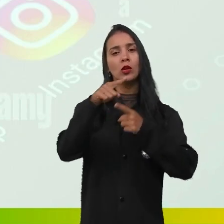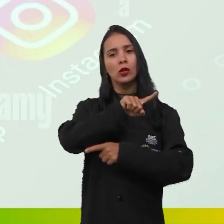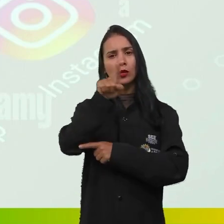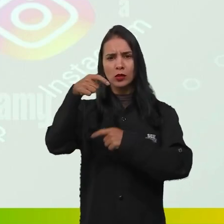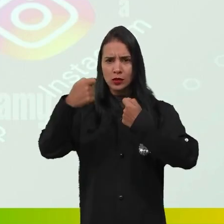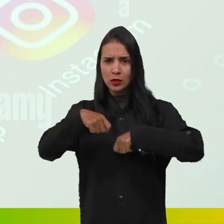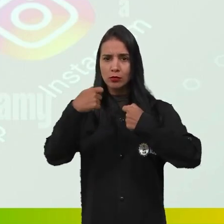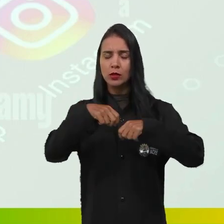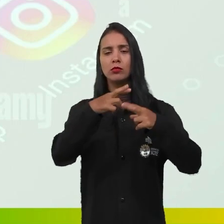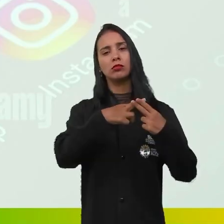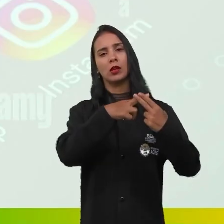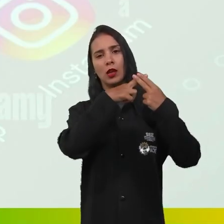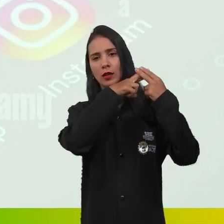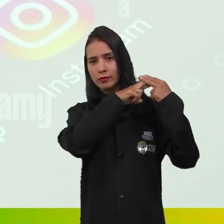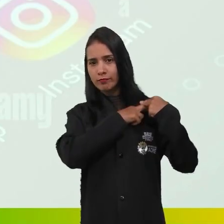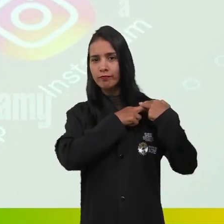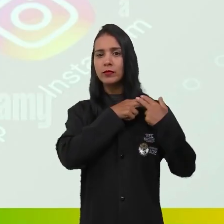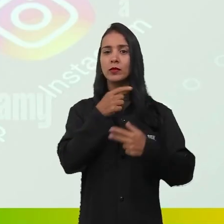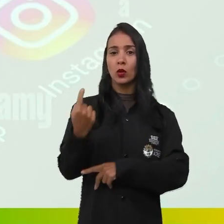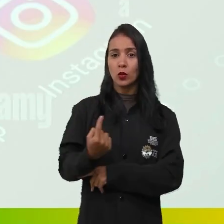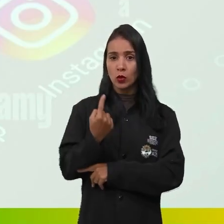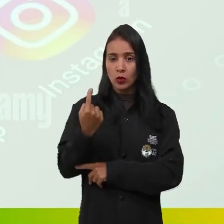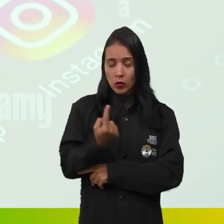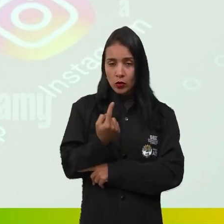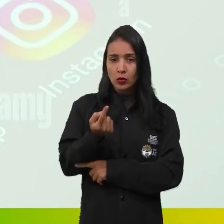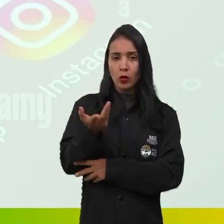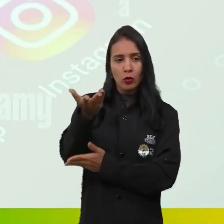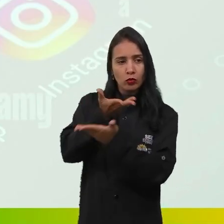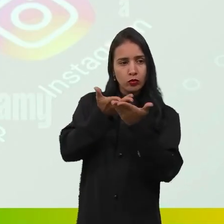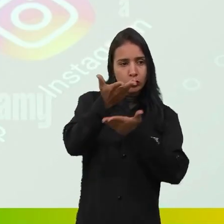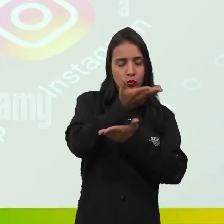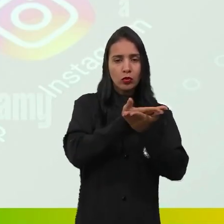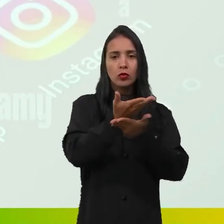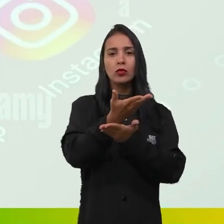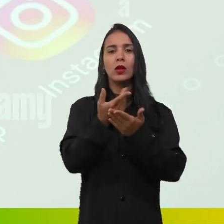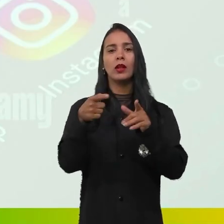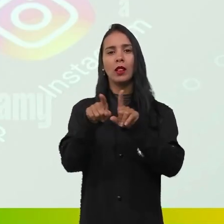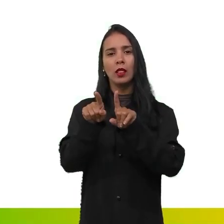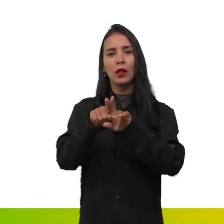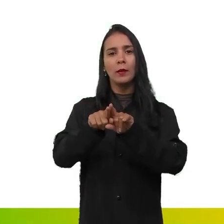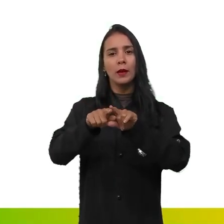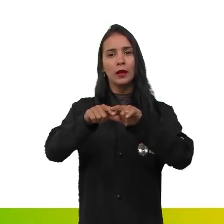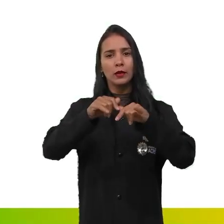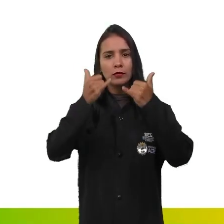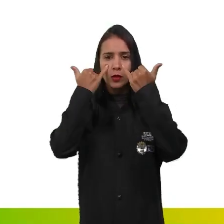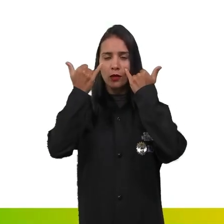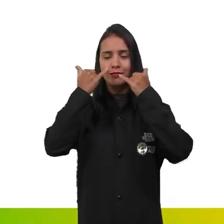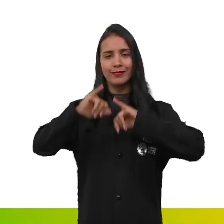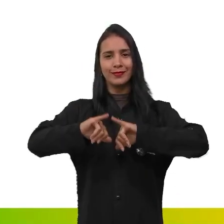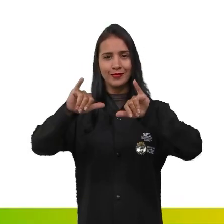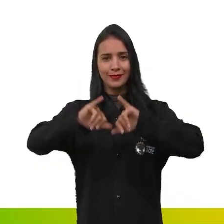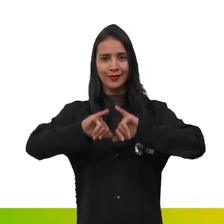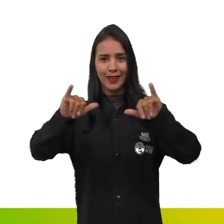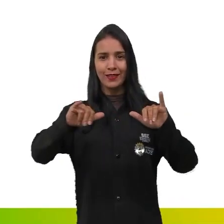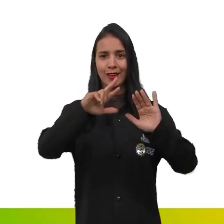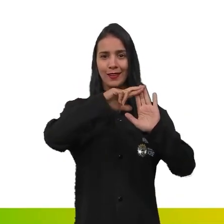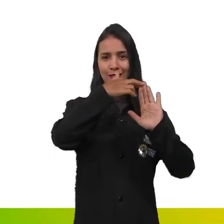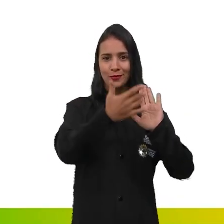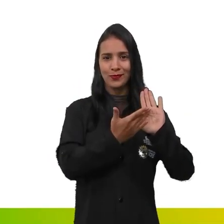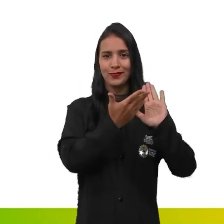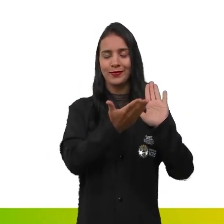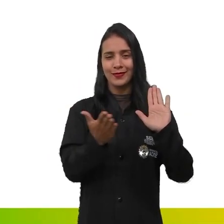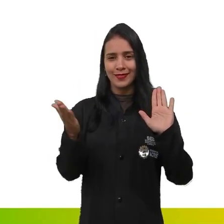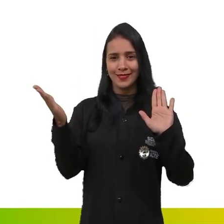individual no consumo e compartilhamento de informações, tá certo, pessoal? Então, essas aqui são as nossas